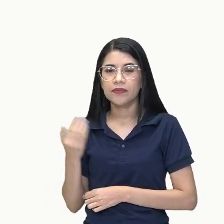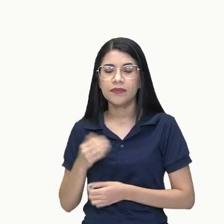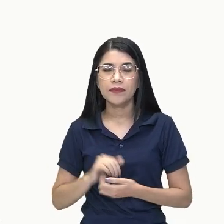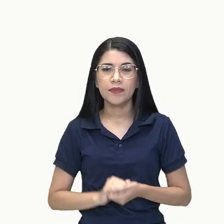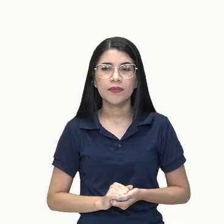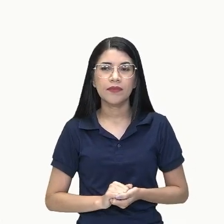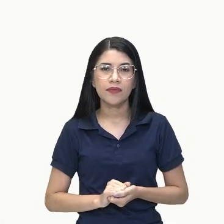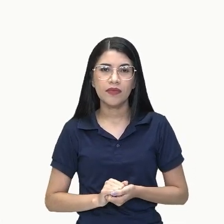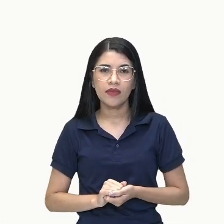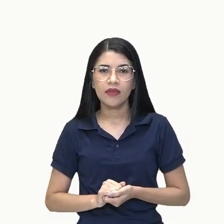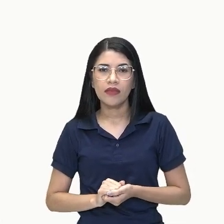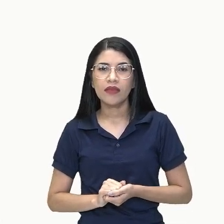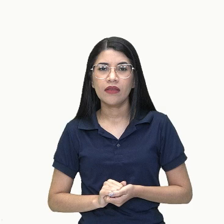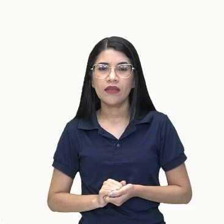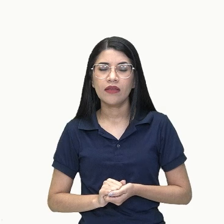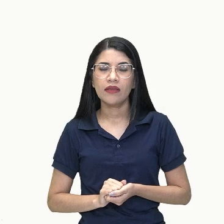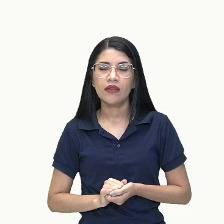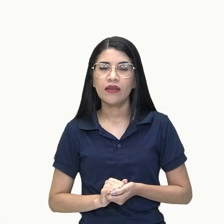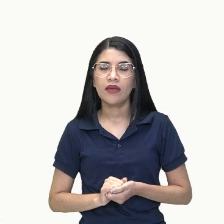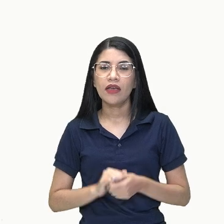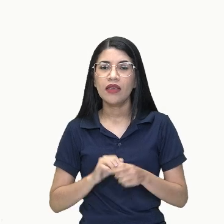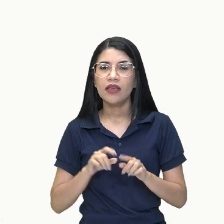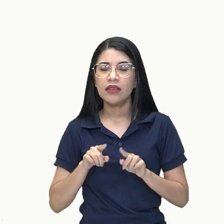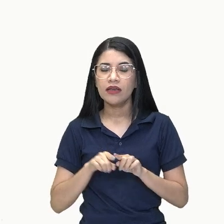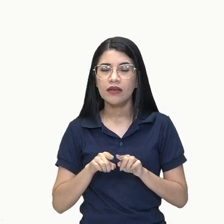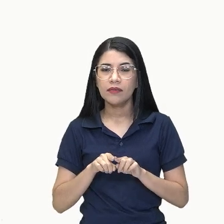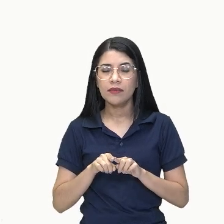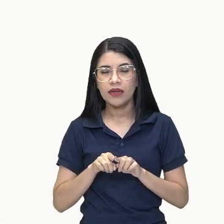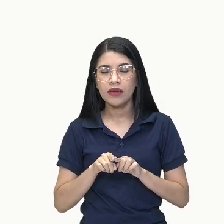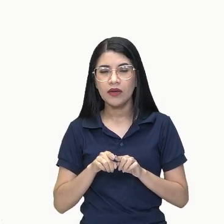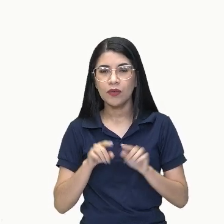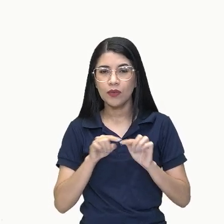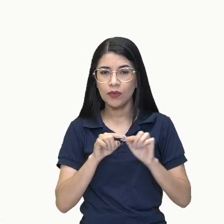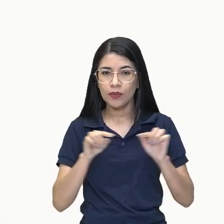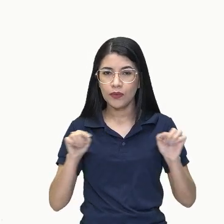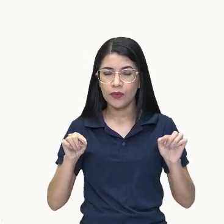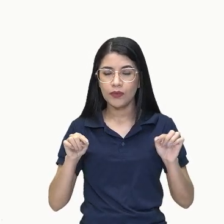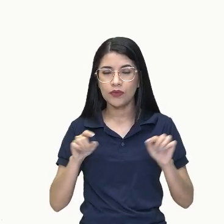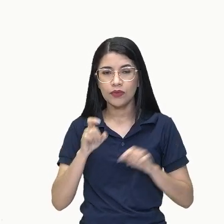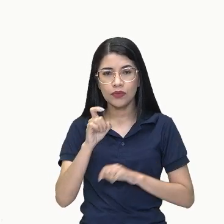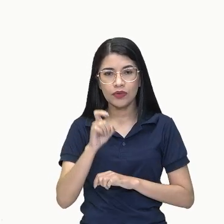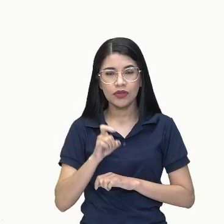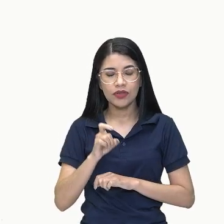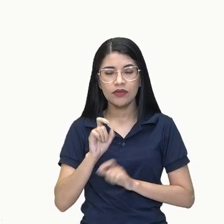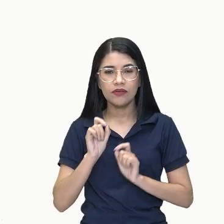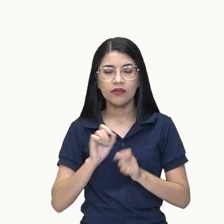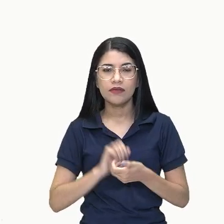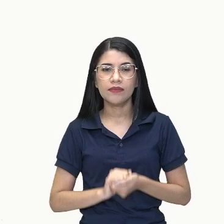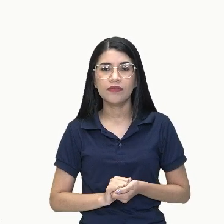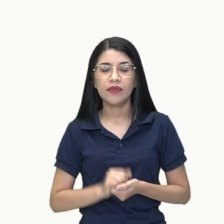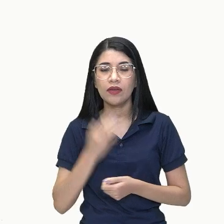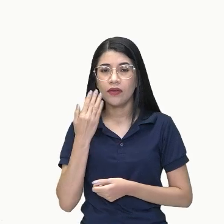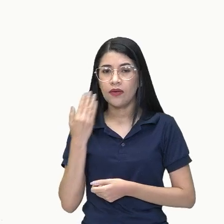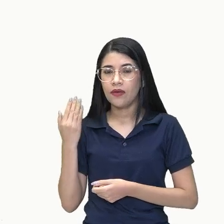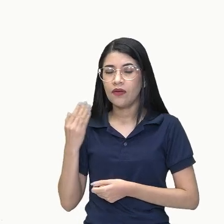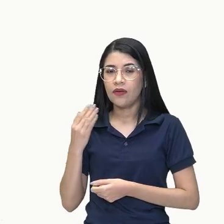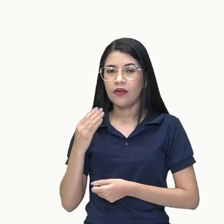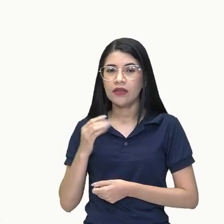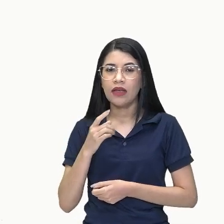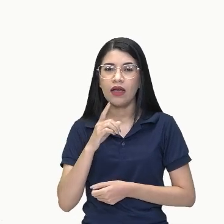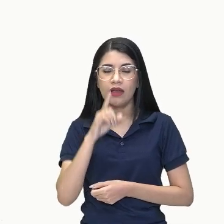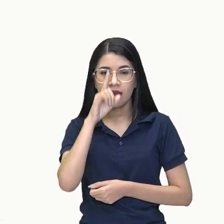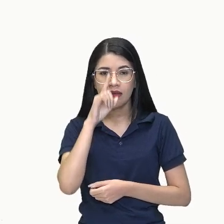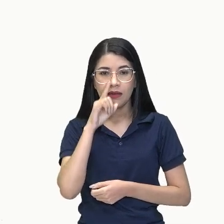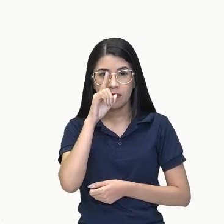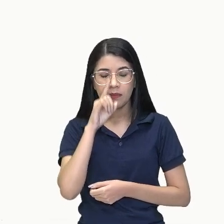nossa imagem. O eixo Y, o eixo X aí, é justamente este bem aqui, ó, eixo X, eixo